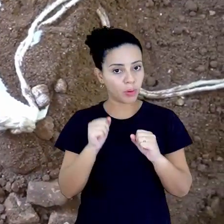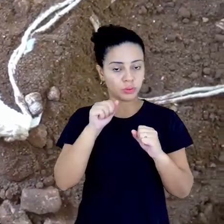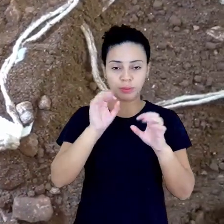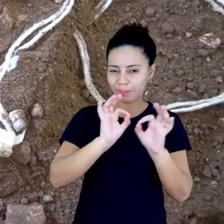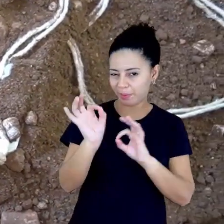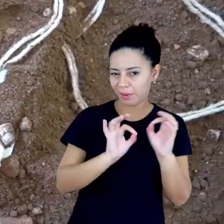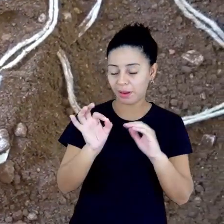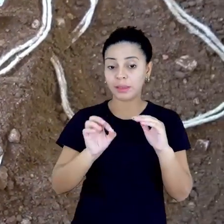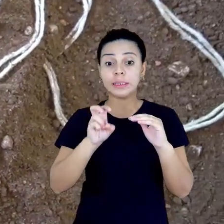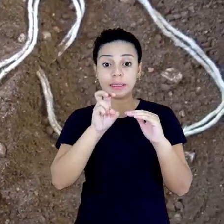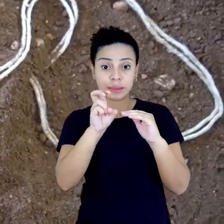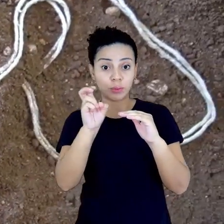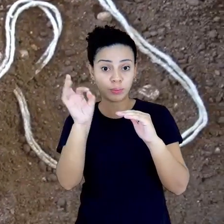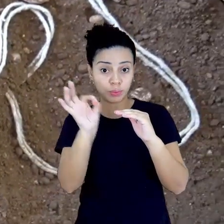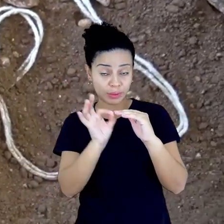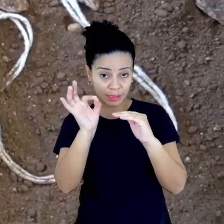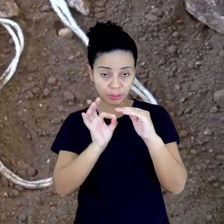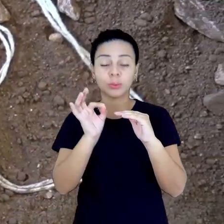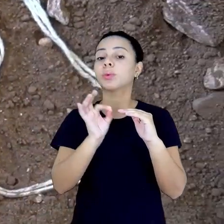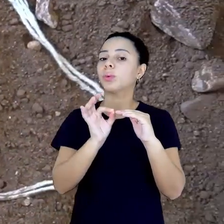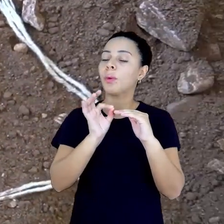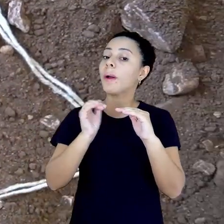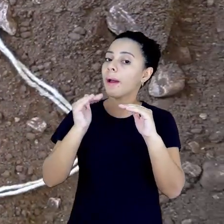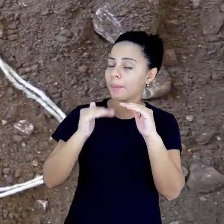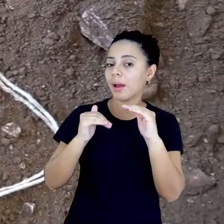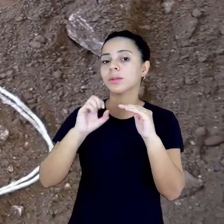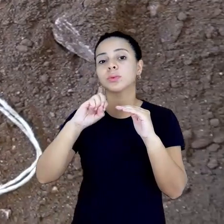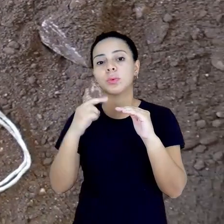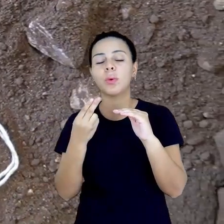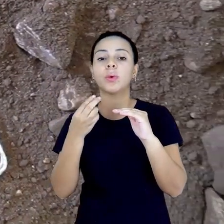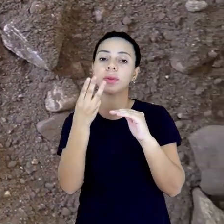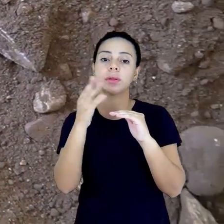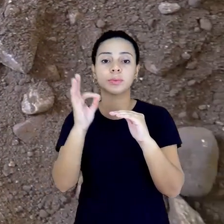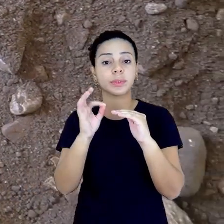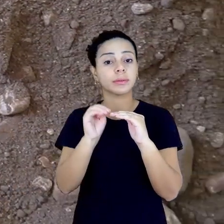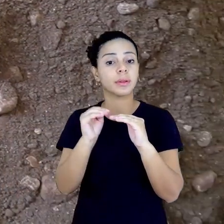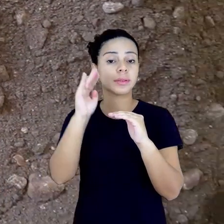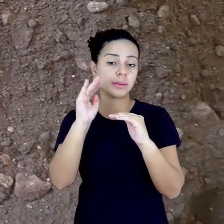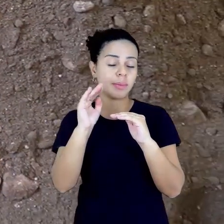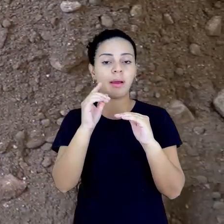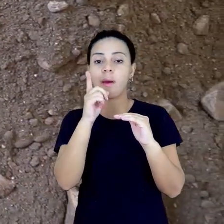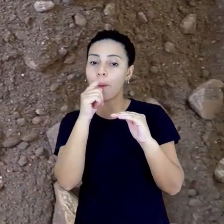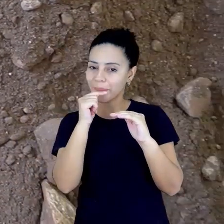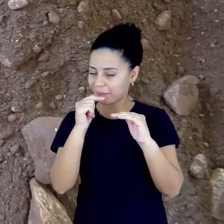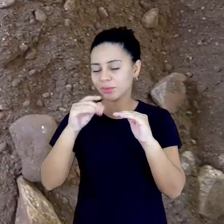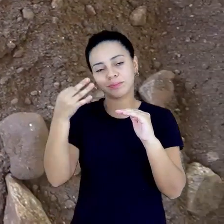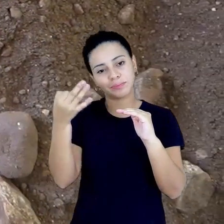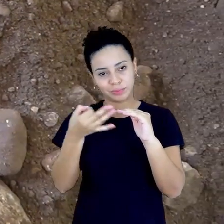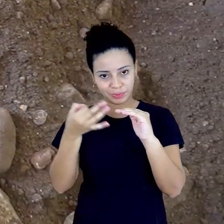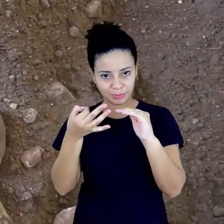preparação a 5% abaixo da umidade ótima presumível e preparação a 3% acima da umidade